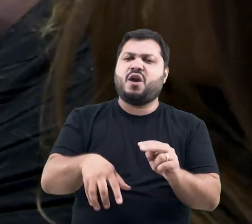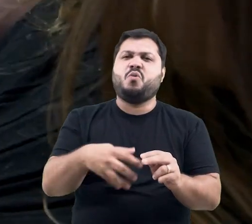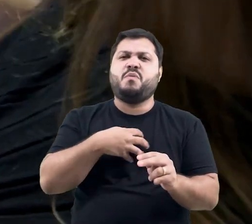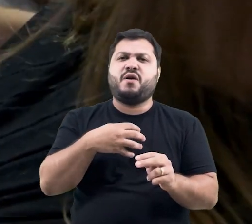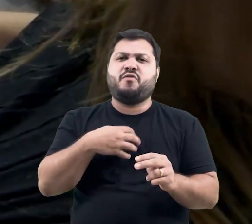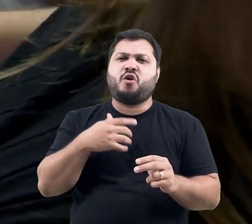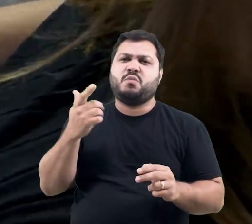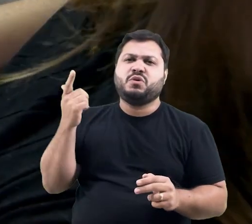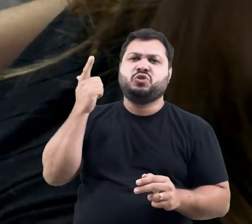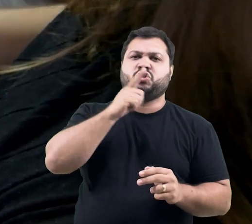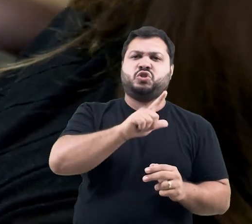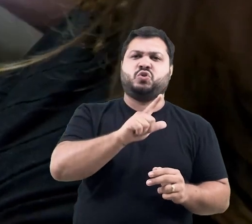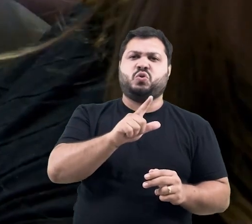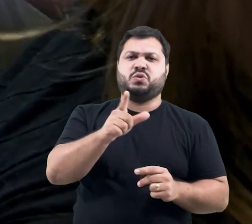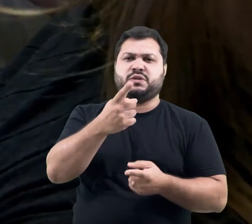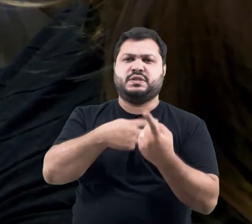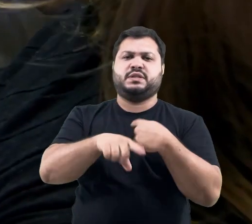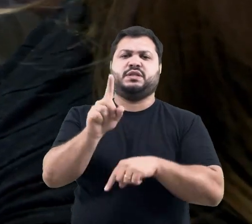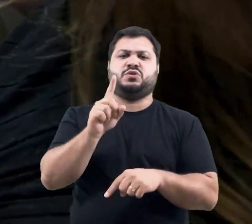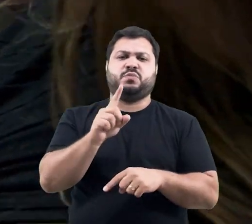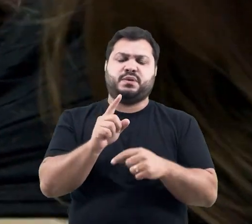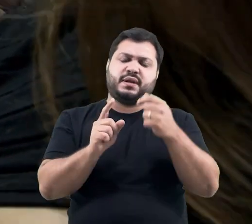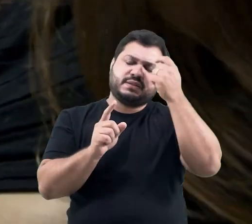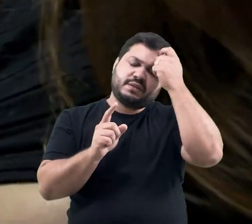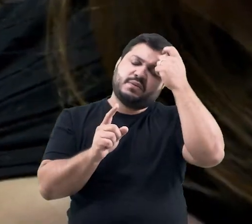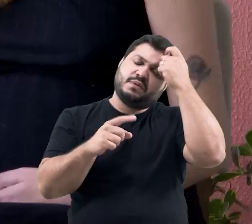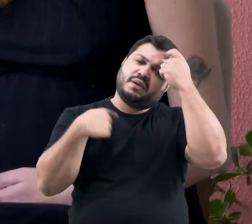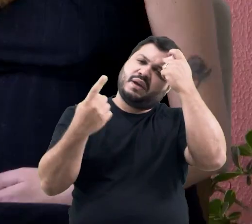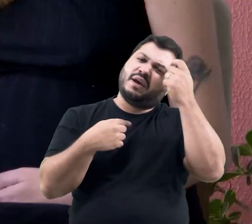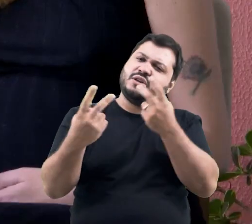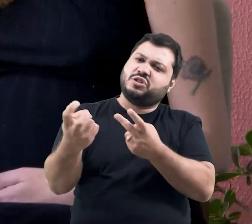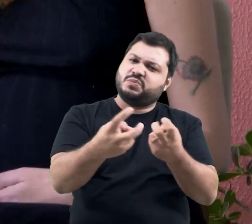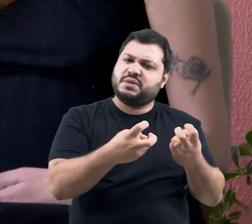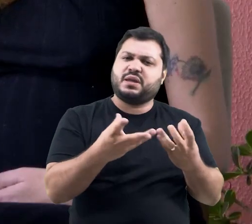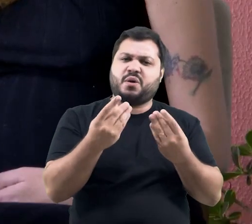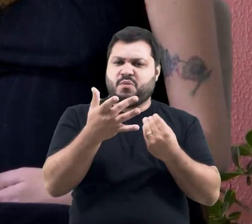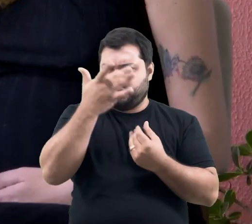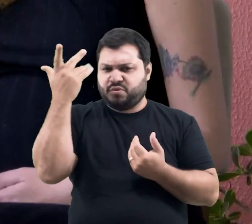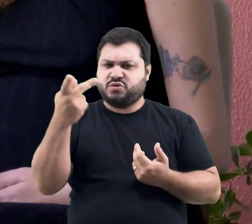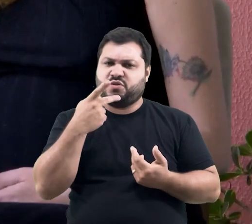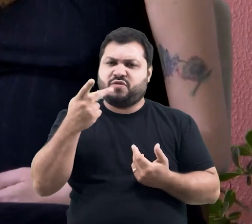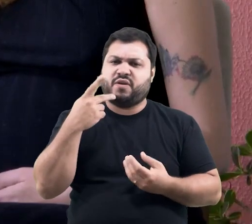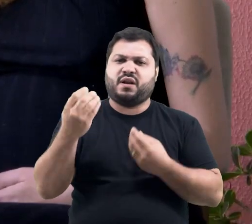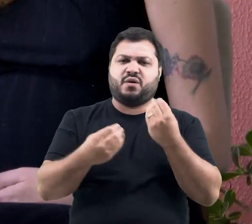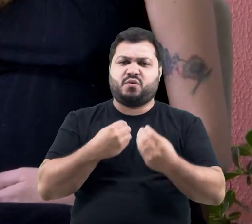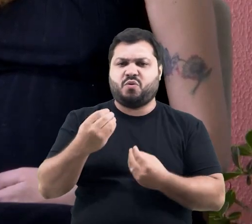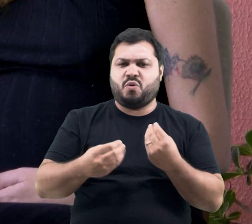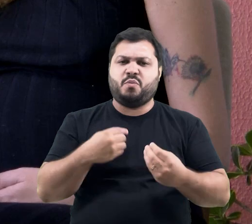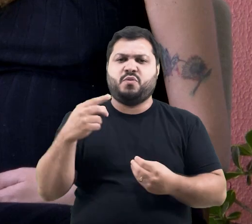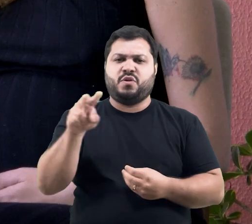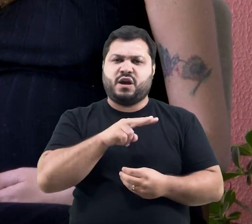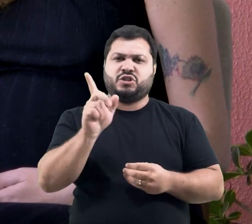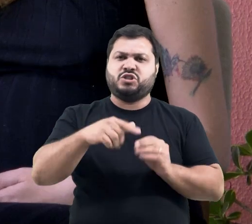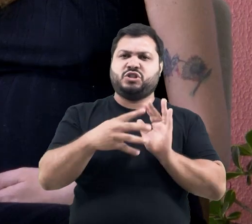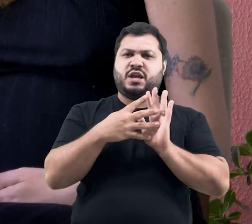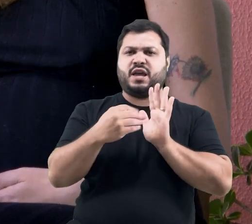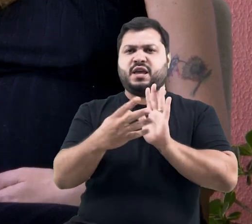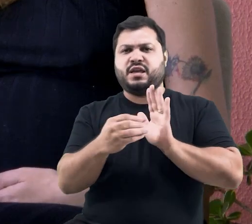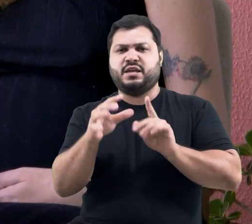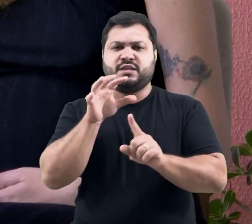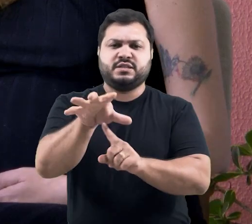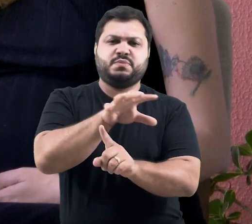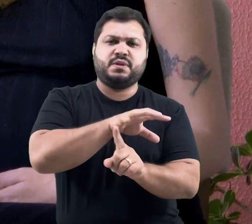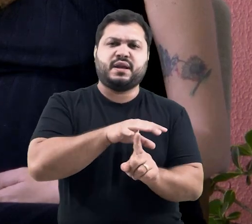ato como uma forma de conquista e superação. E a gente vê muito isso, né? Muitas pessoas falando de como a gente serve